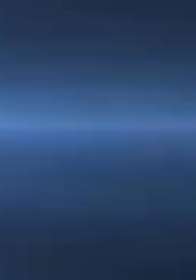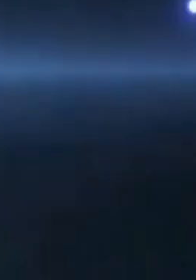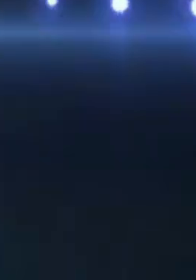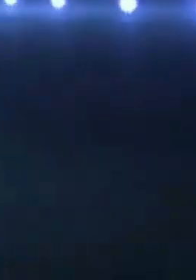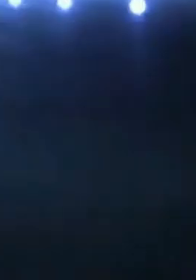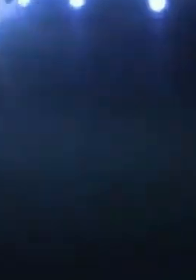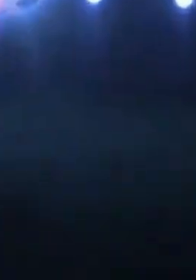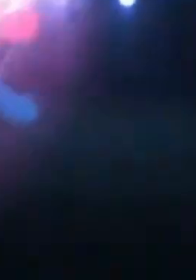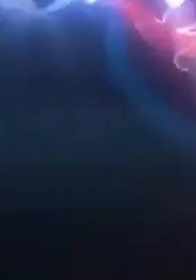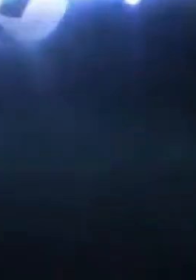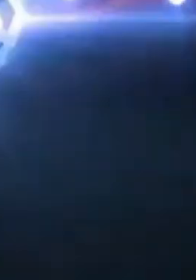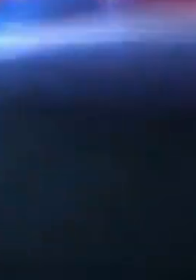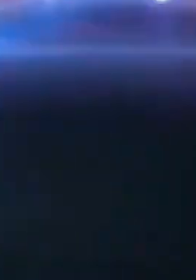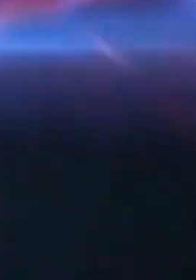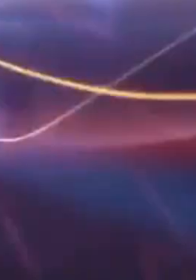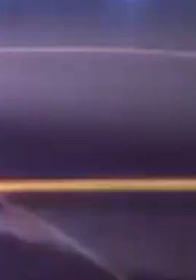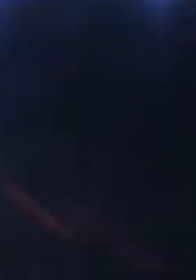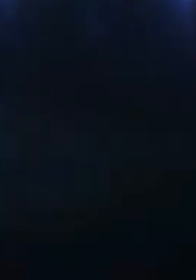você.